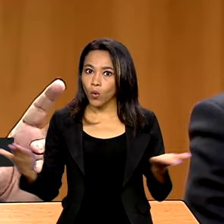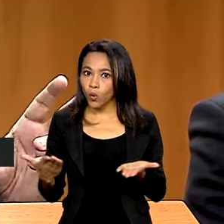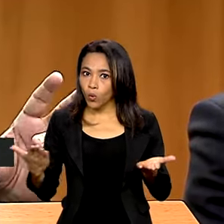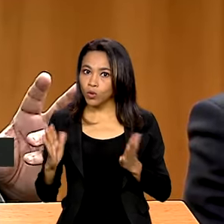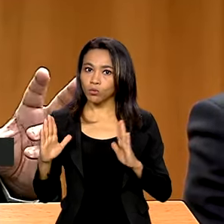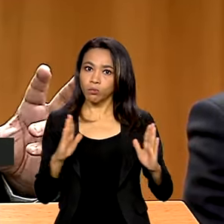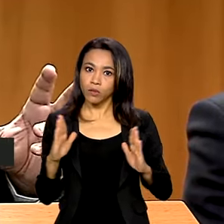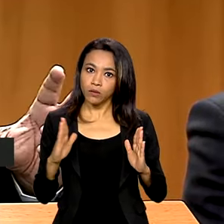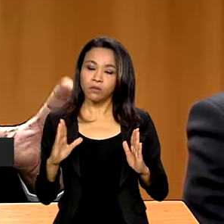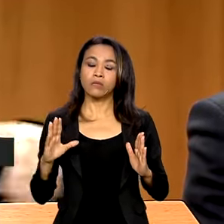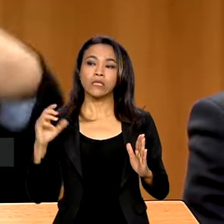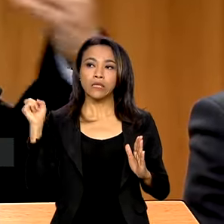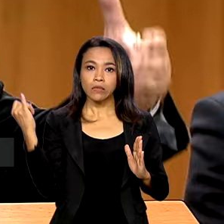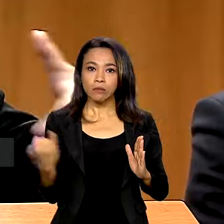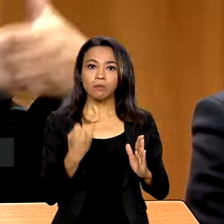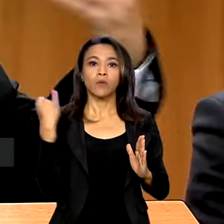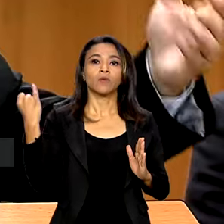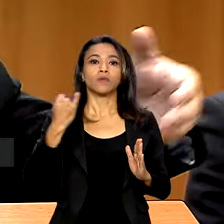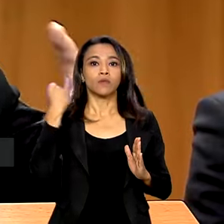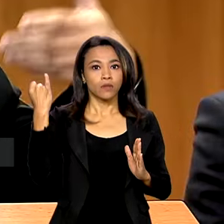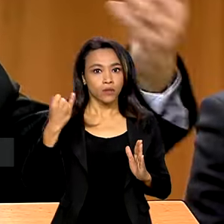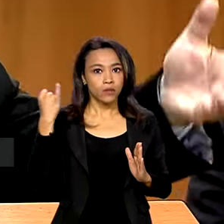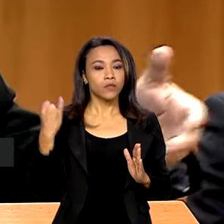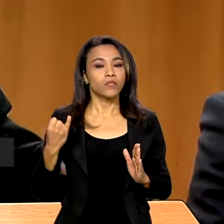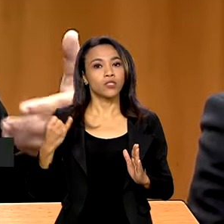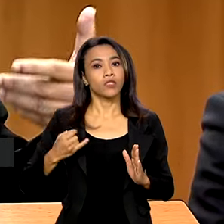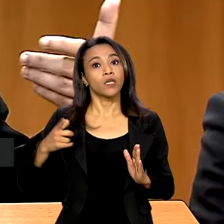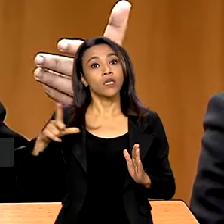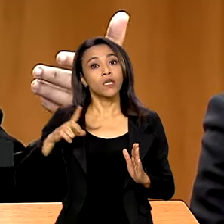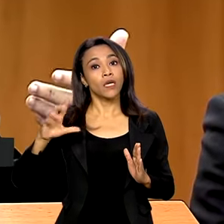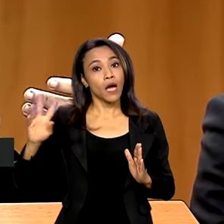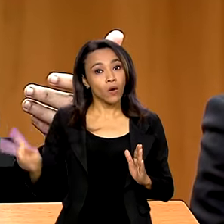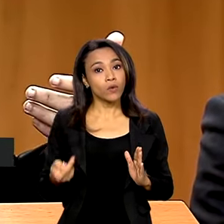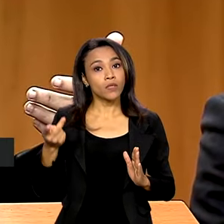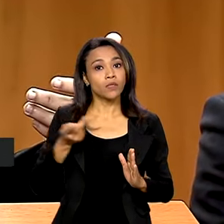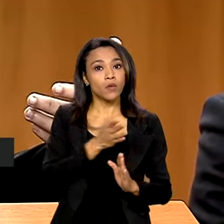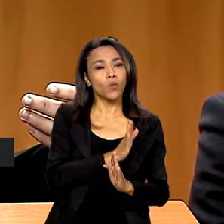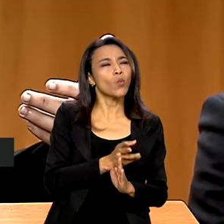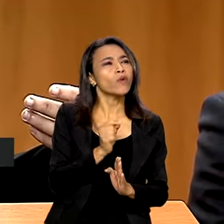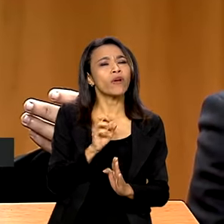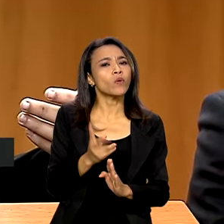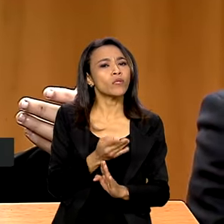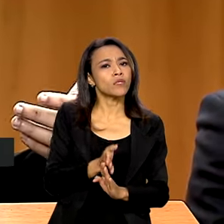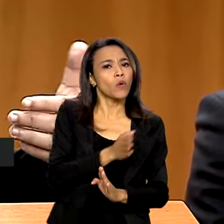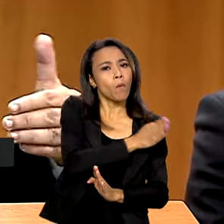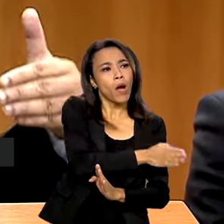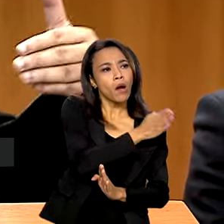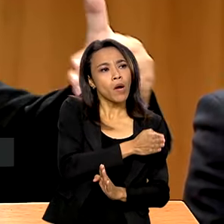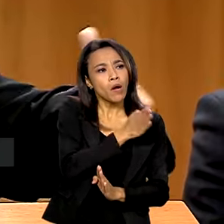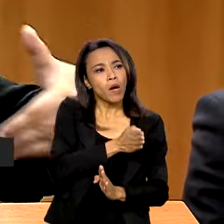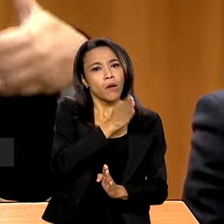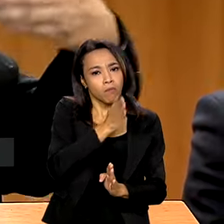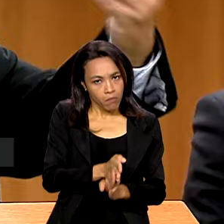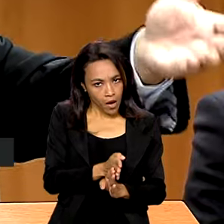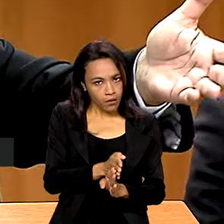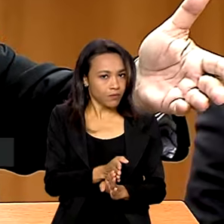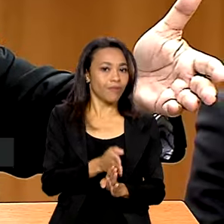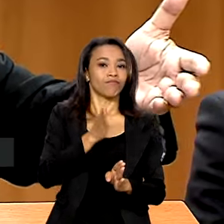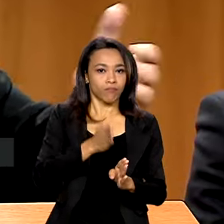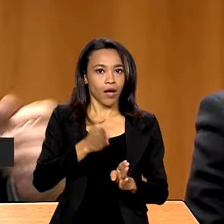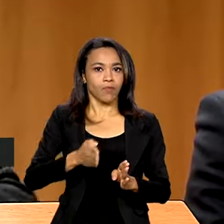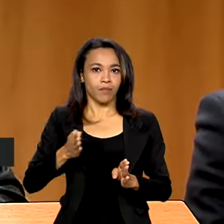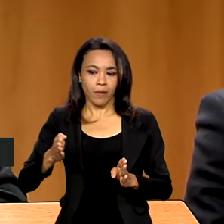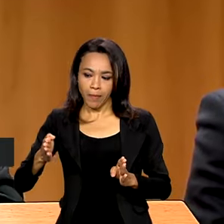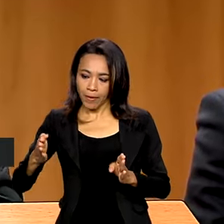importante de confirmação de passos dados anteriormente na investigação e abertura de uma